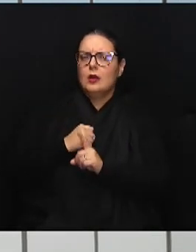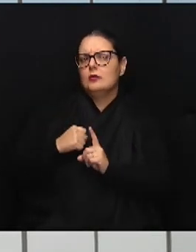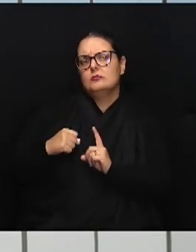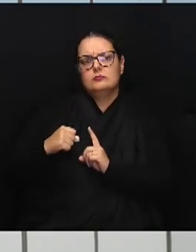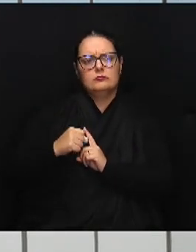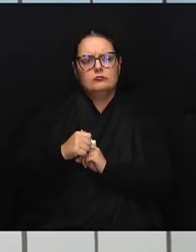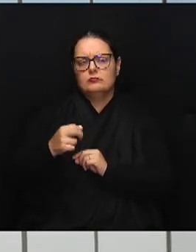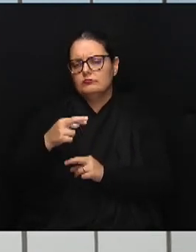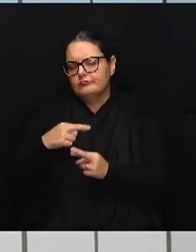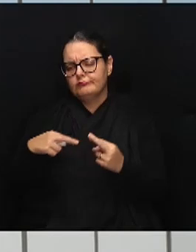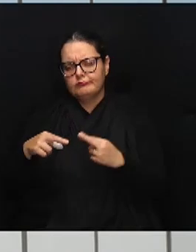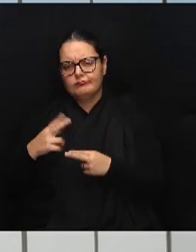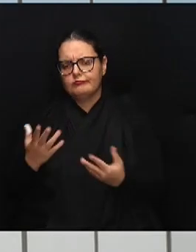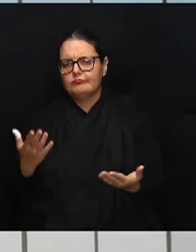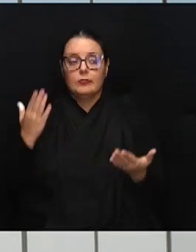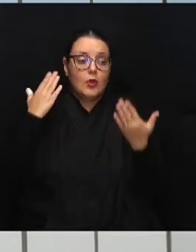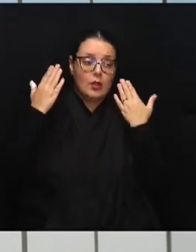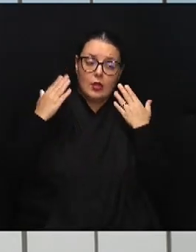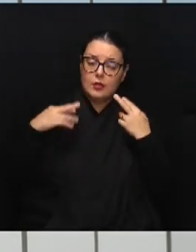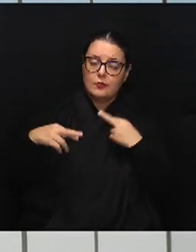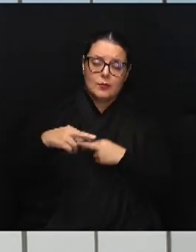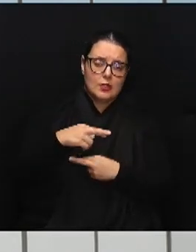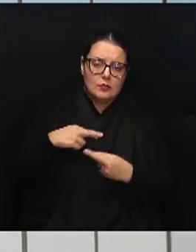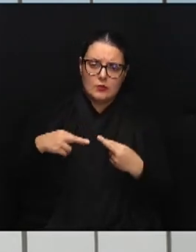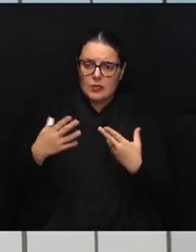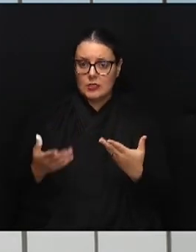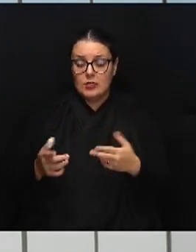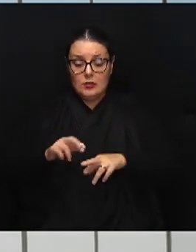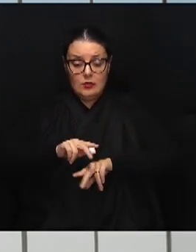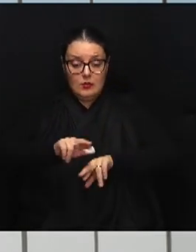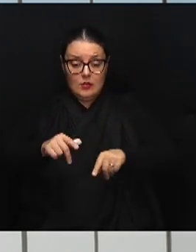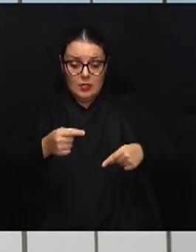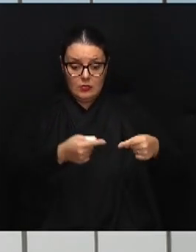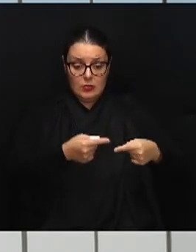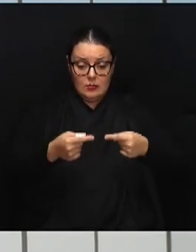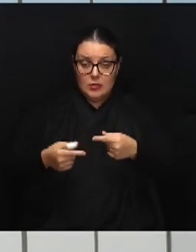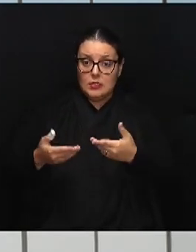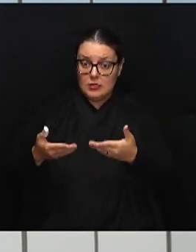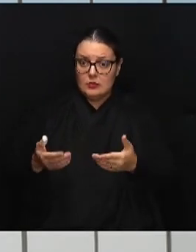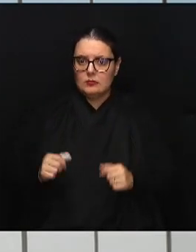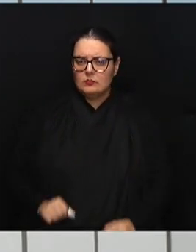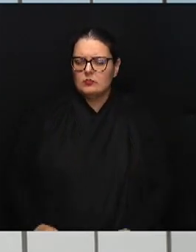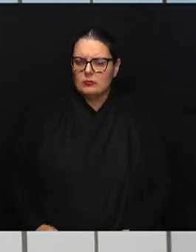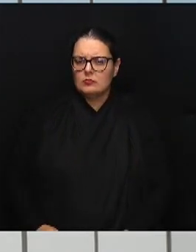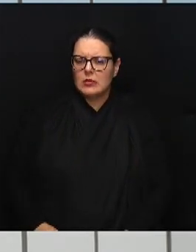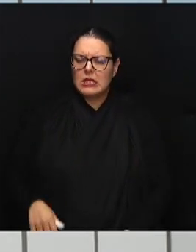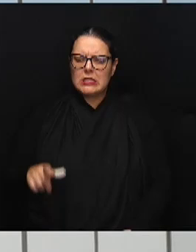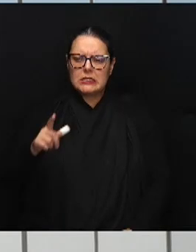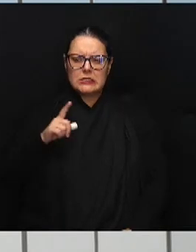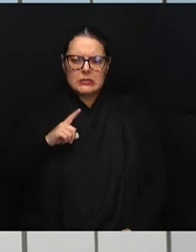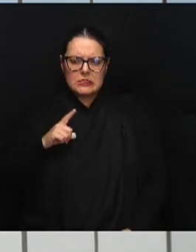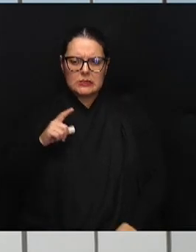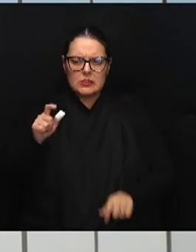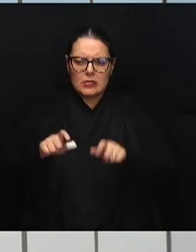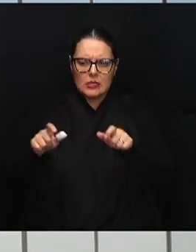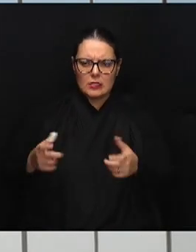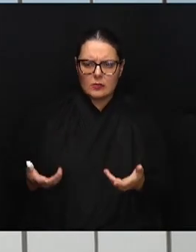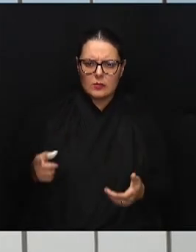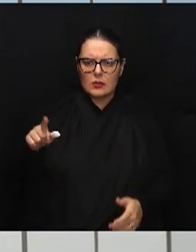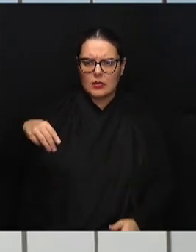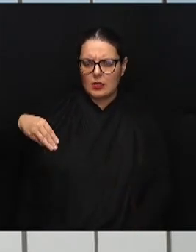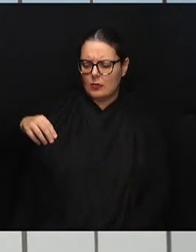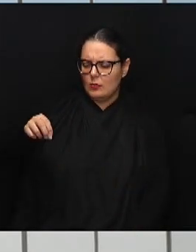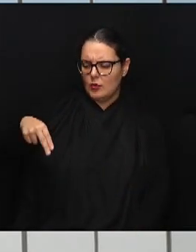sociológicas, né? A questões psicológicas. Então, há várias discussões nesse sentido. Mas será que existem pessoas que são